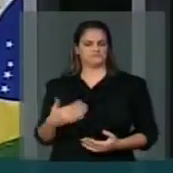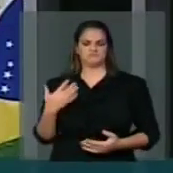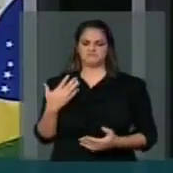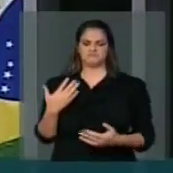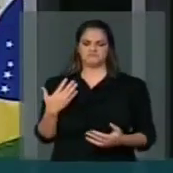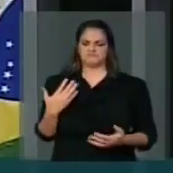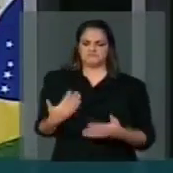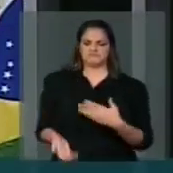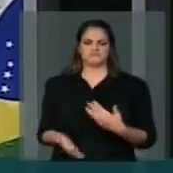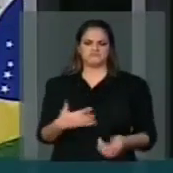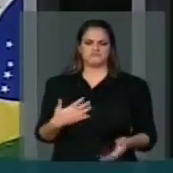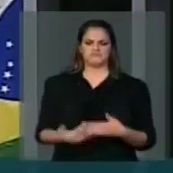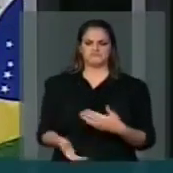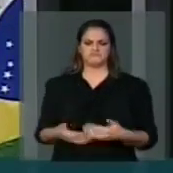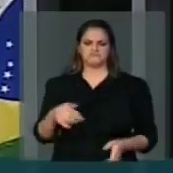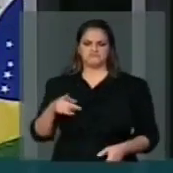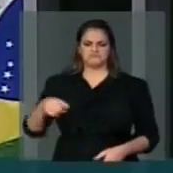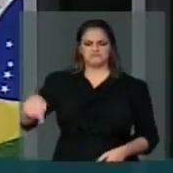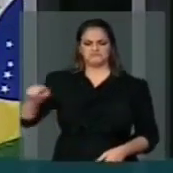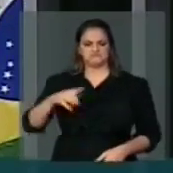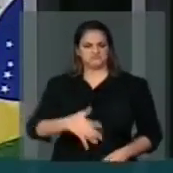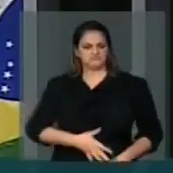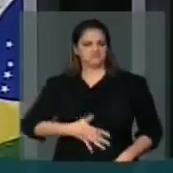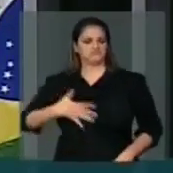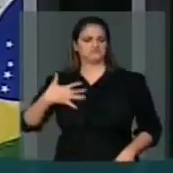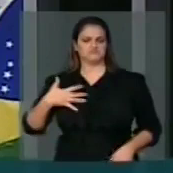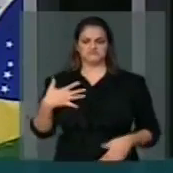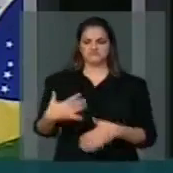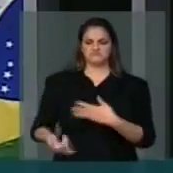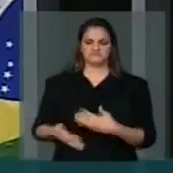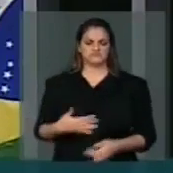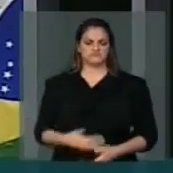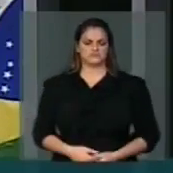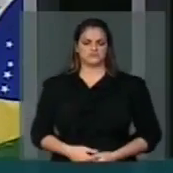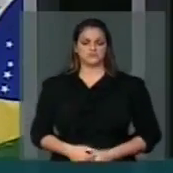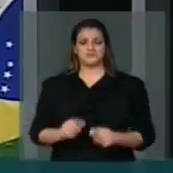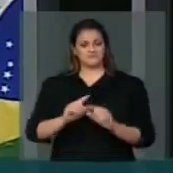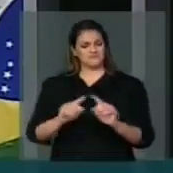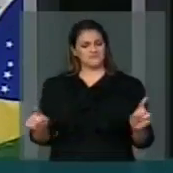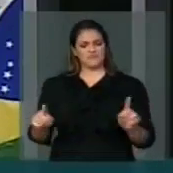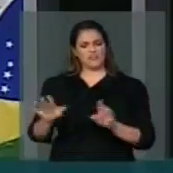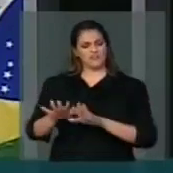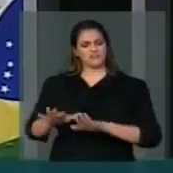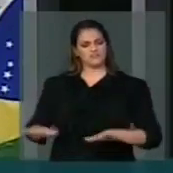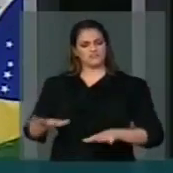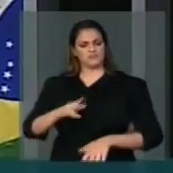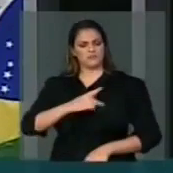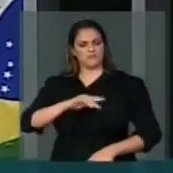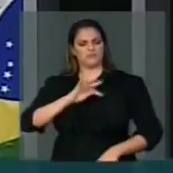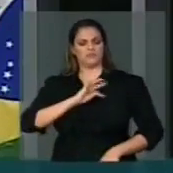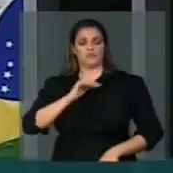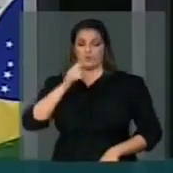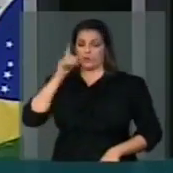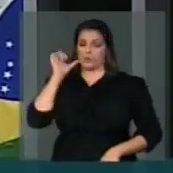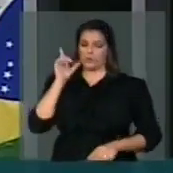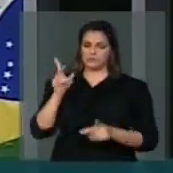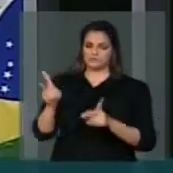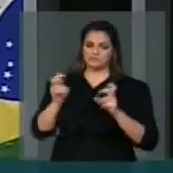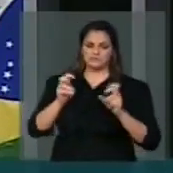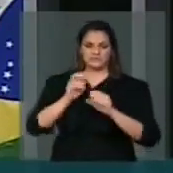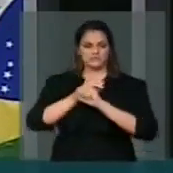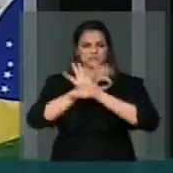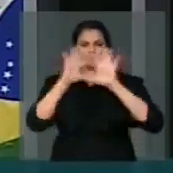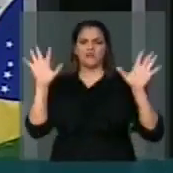as particularidades regimentais. Mas a contradição do Partido dos Trabalhadores ontem ficou bem clara.